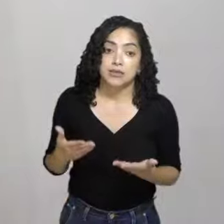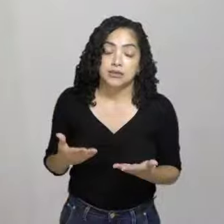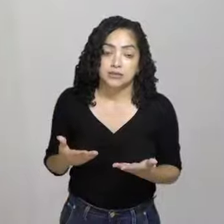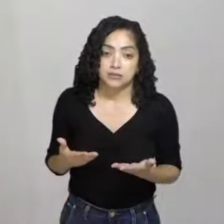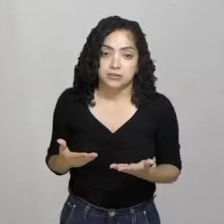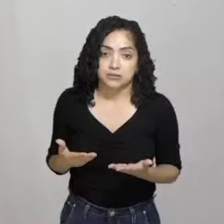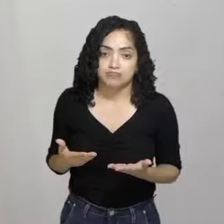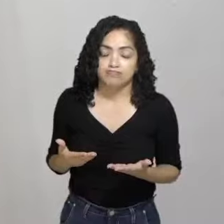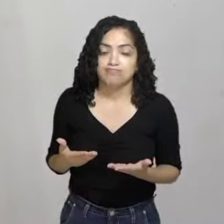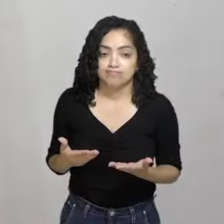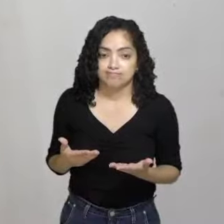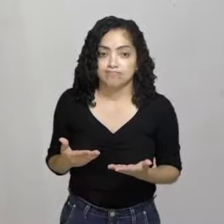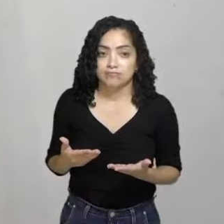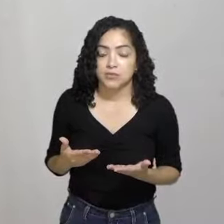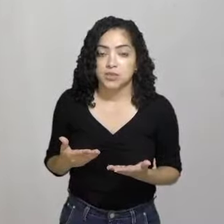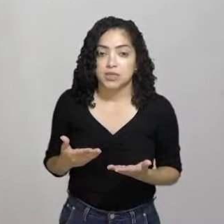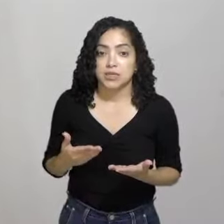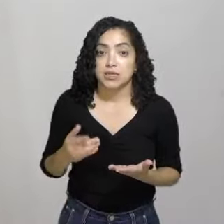E nós